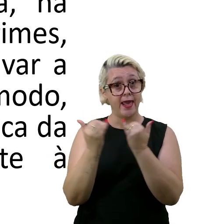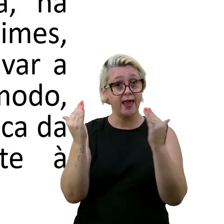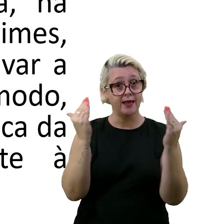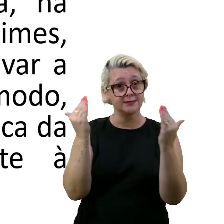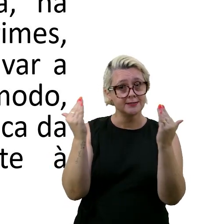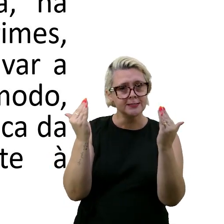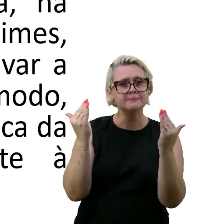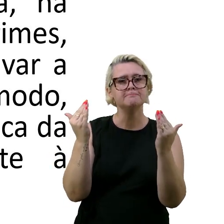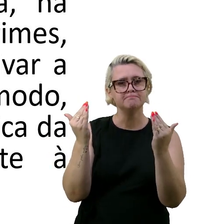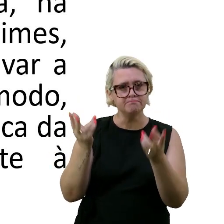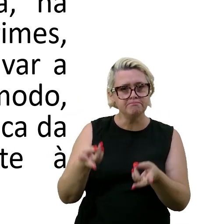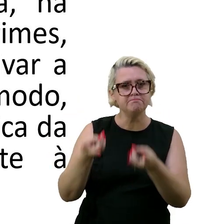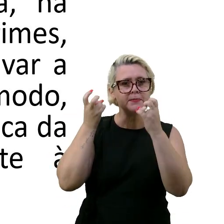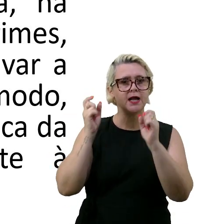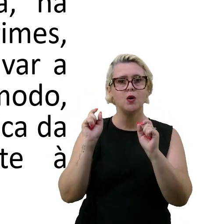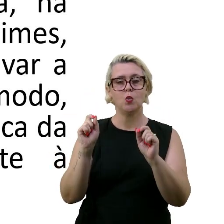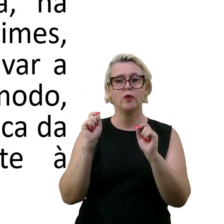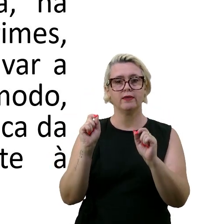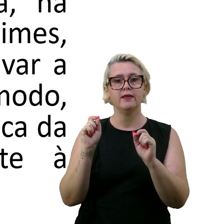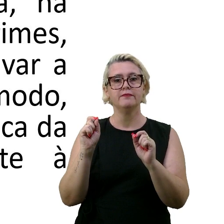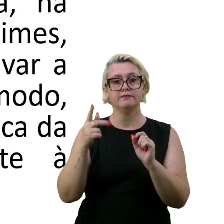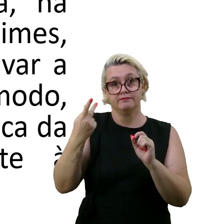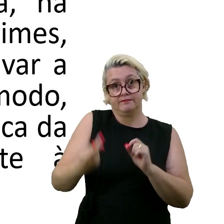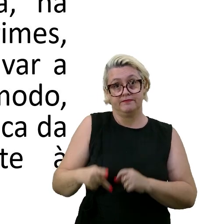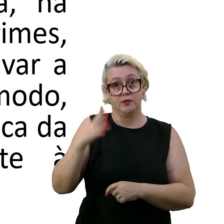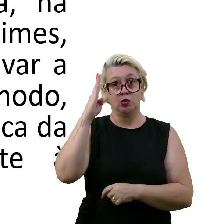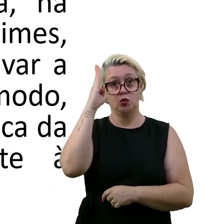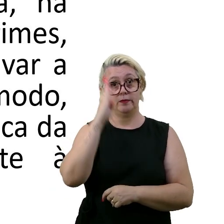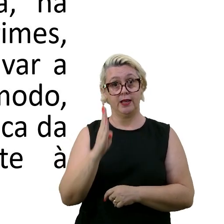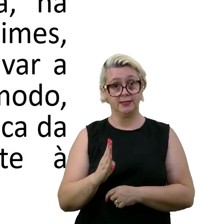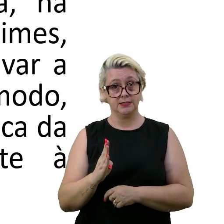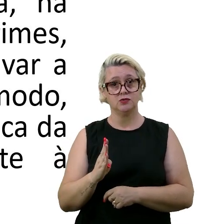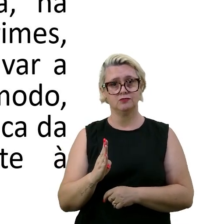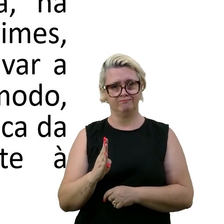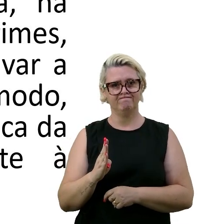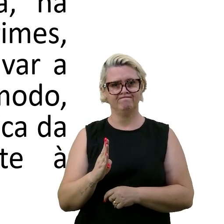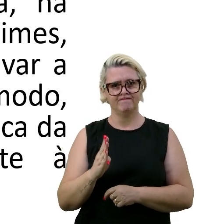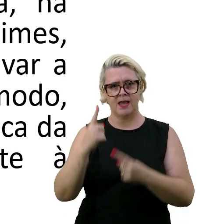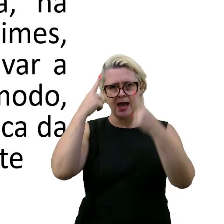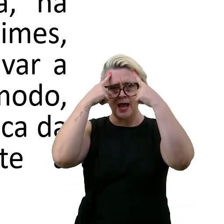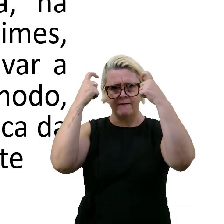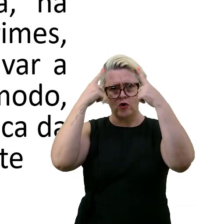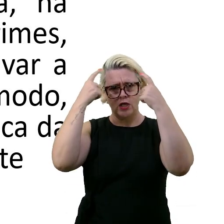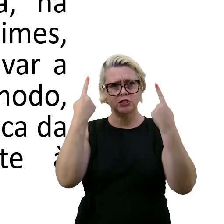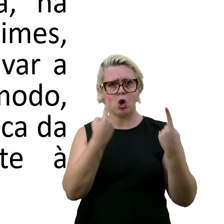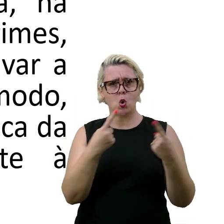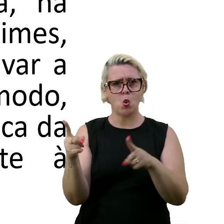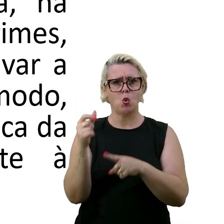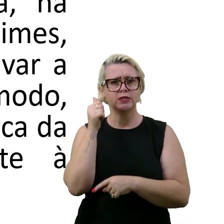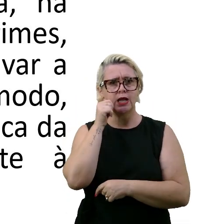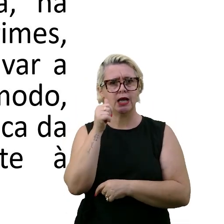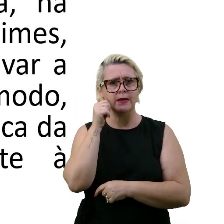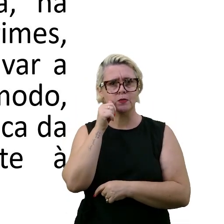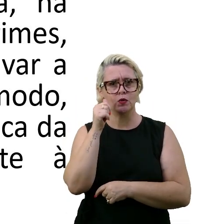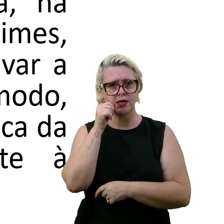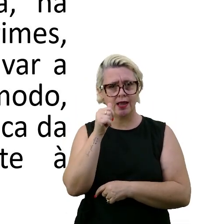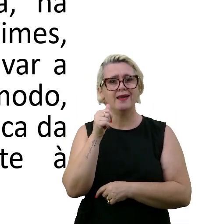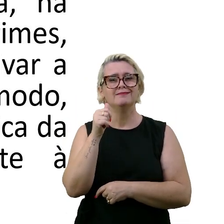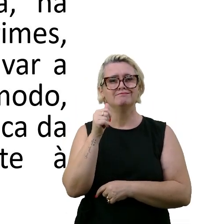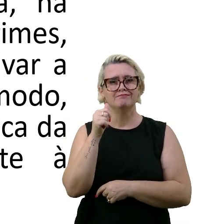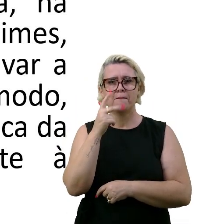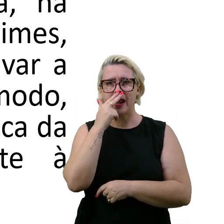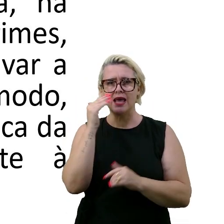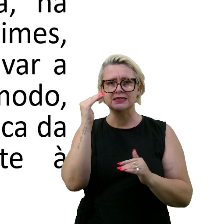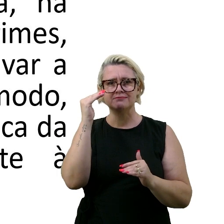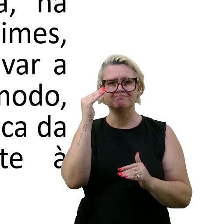possível perceber que no Brasil a agressão contra a mulher rompe essa